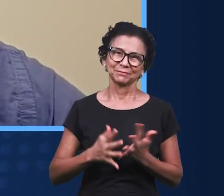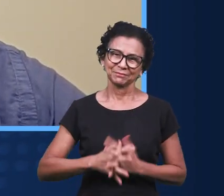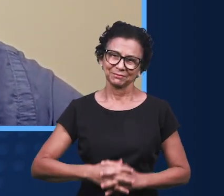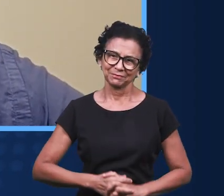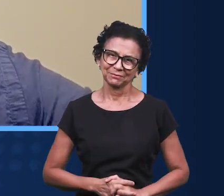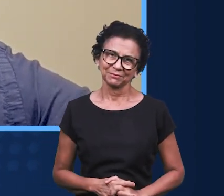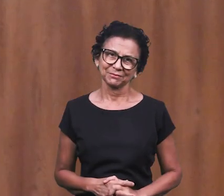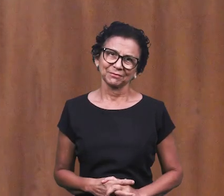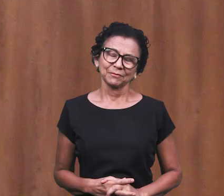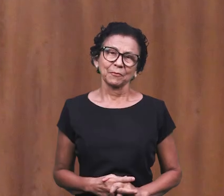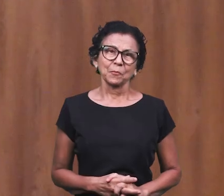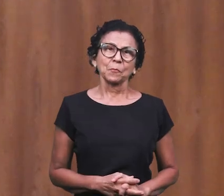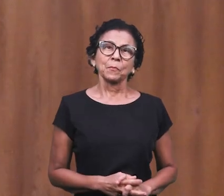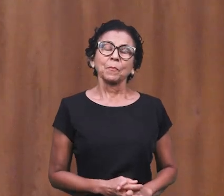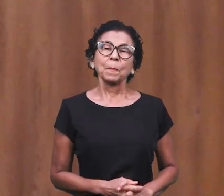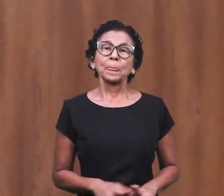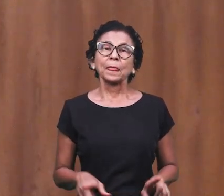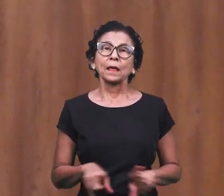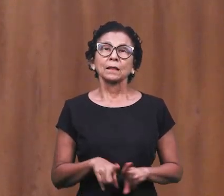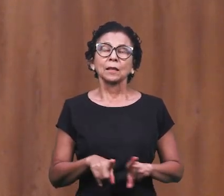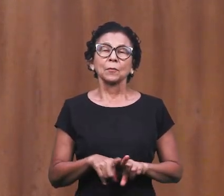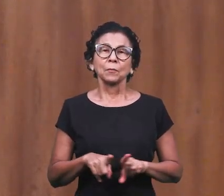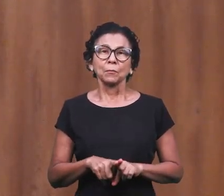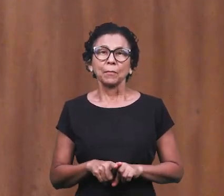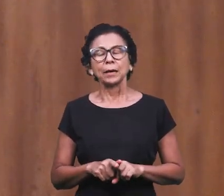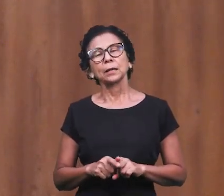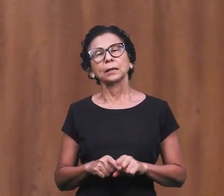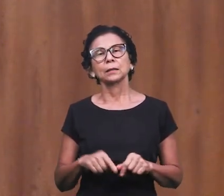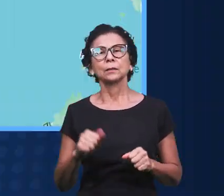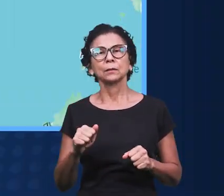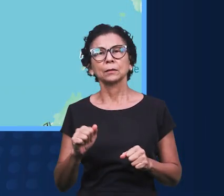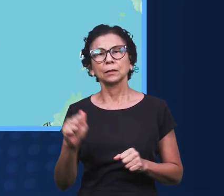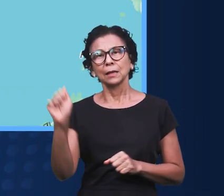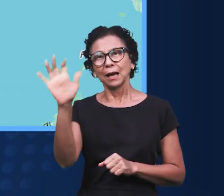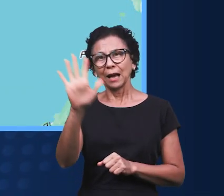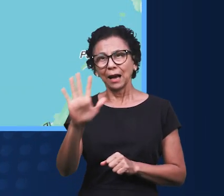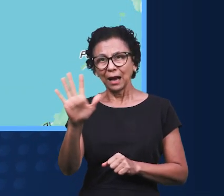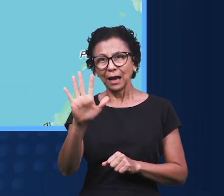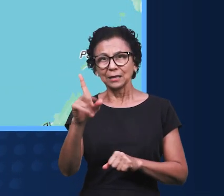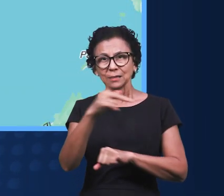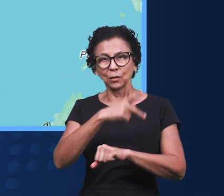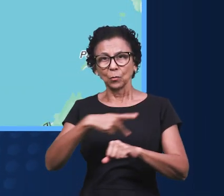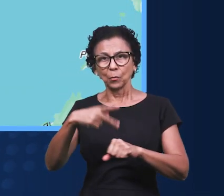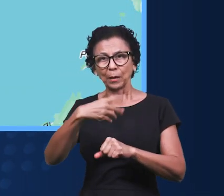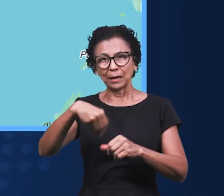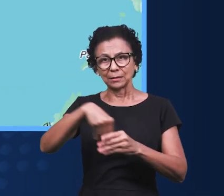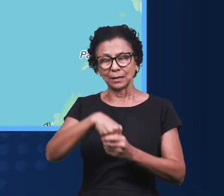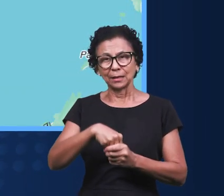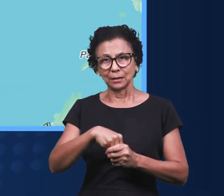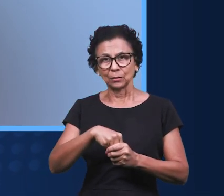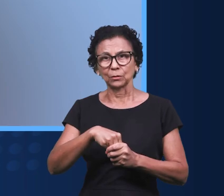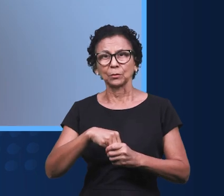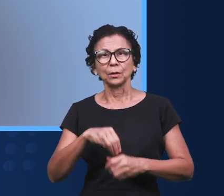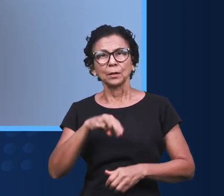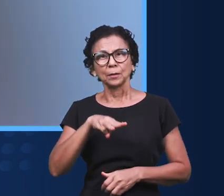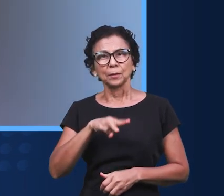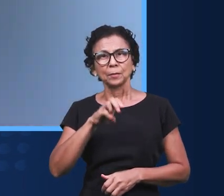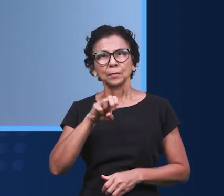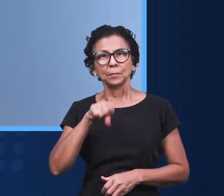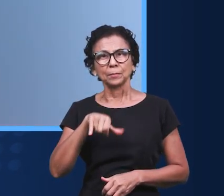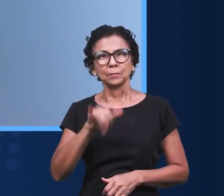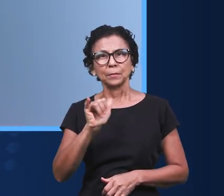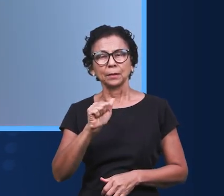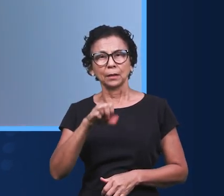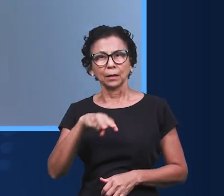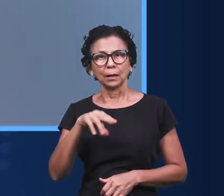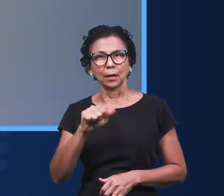Senhor Jesus. O terremoto que atingiu Mianmar, país localizado na Ásia, no dia 28 de março, teve